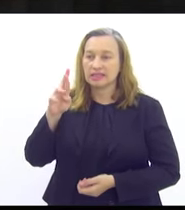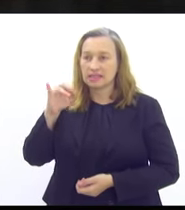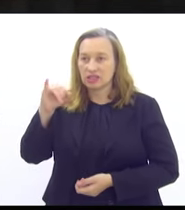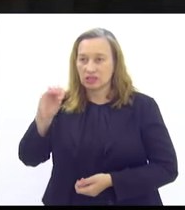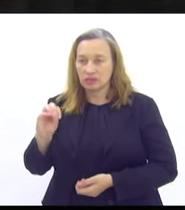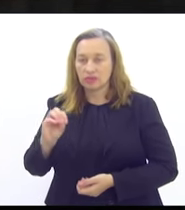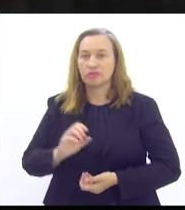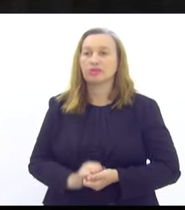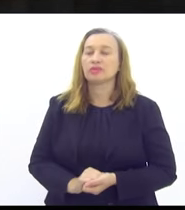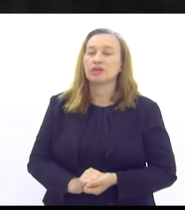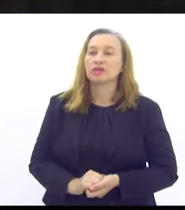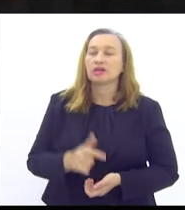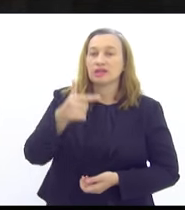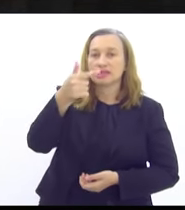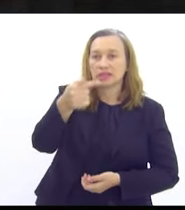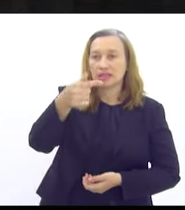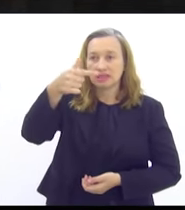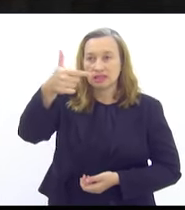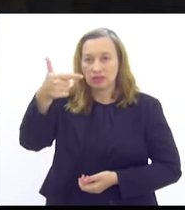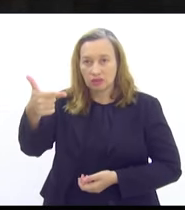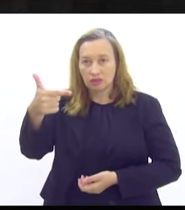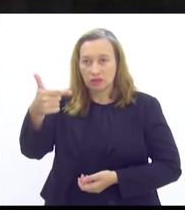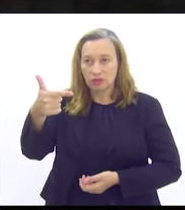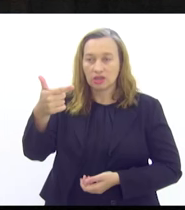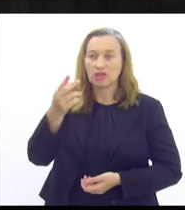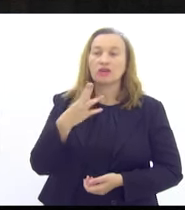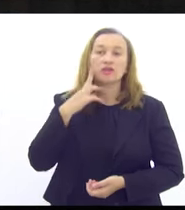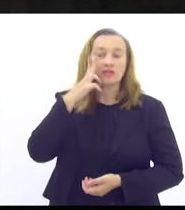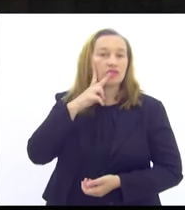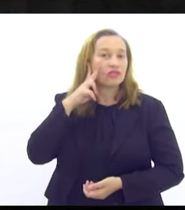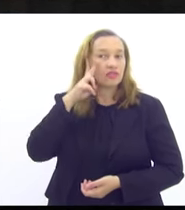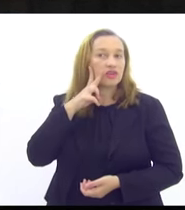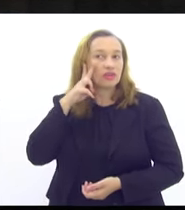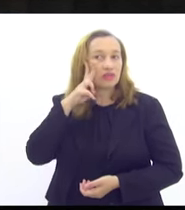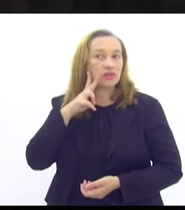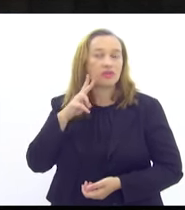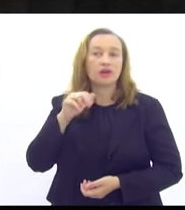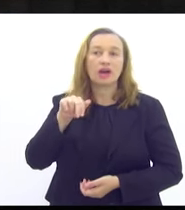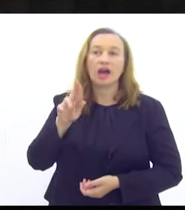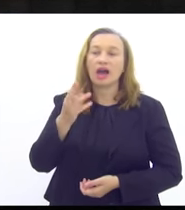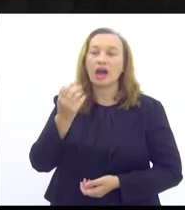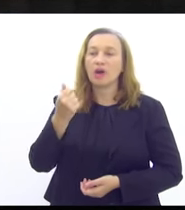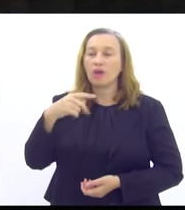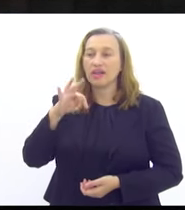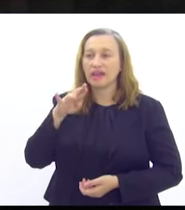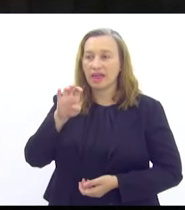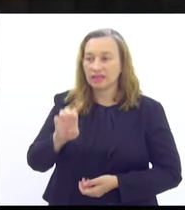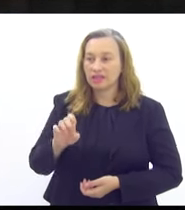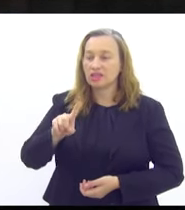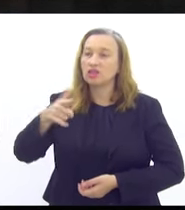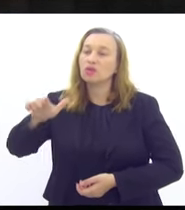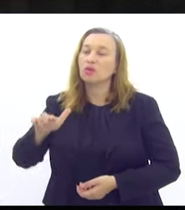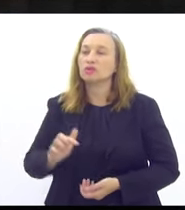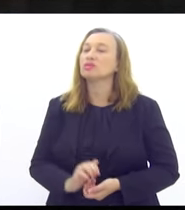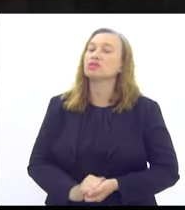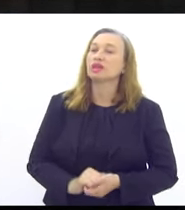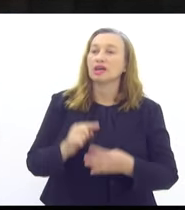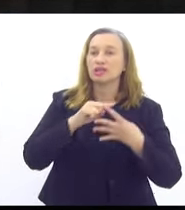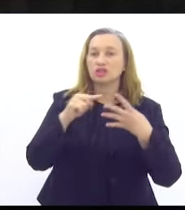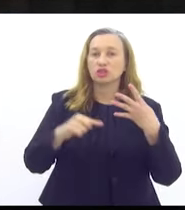correlatos. E 72, vinho, aguardente e outros. Que esses